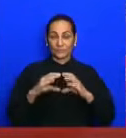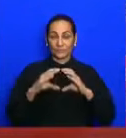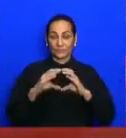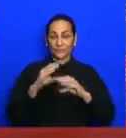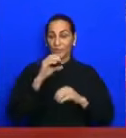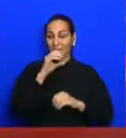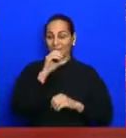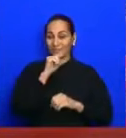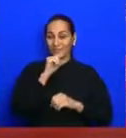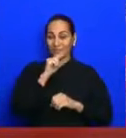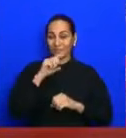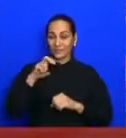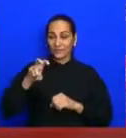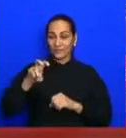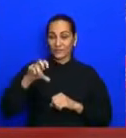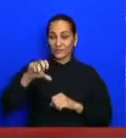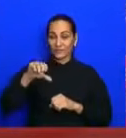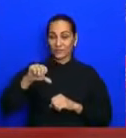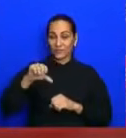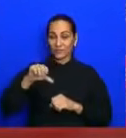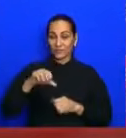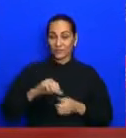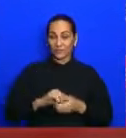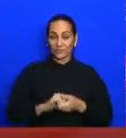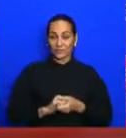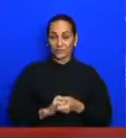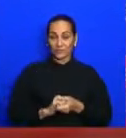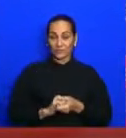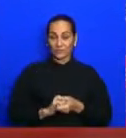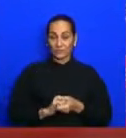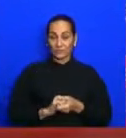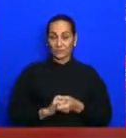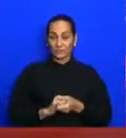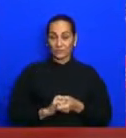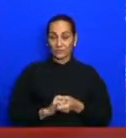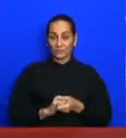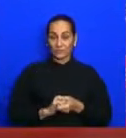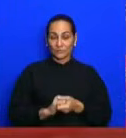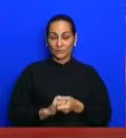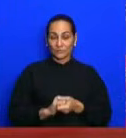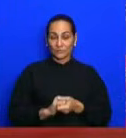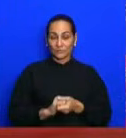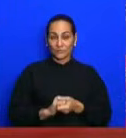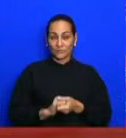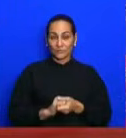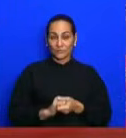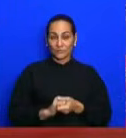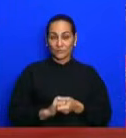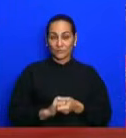Bola laranja 59. Laranja 59.